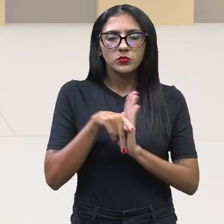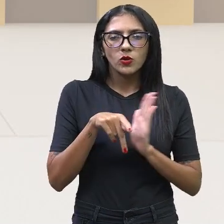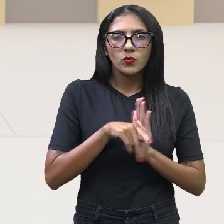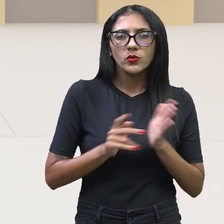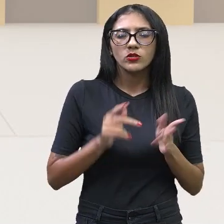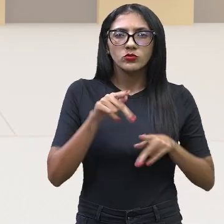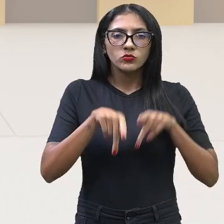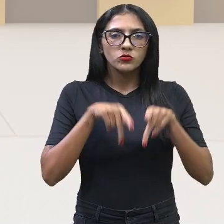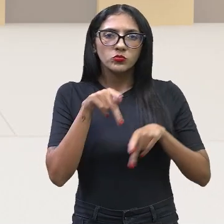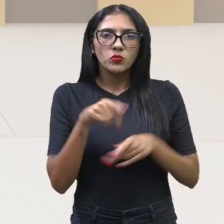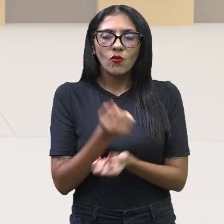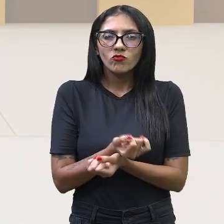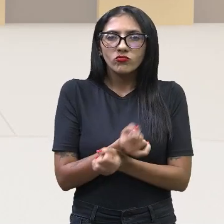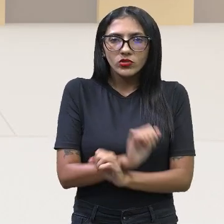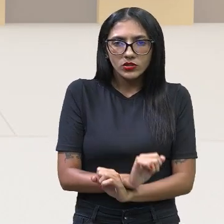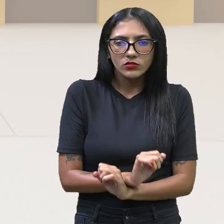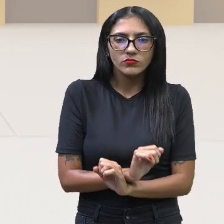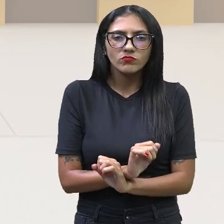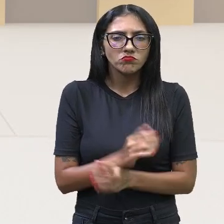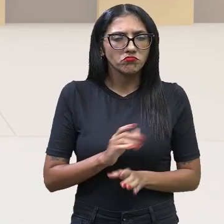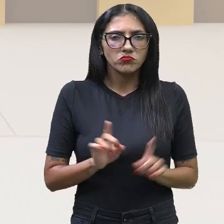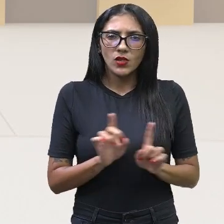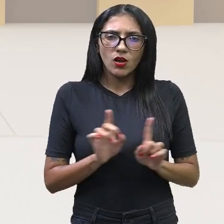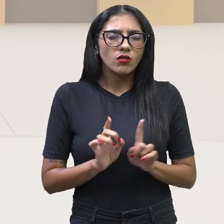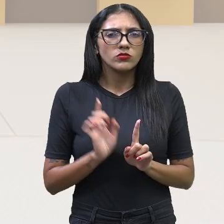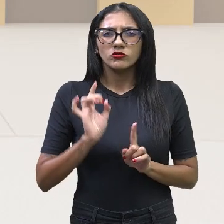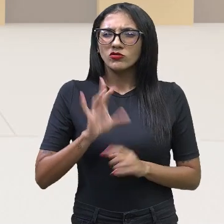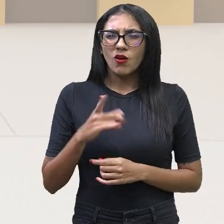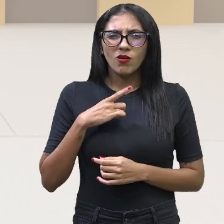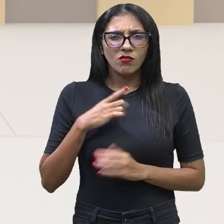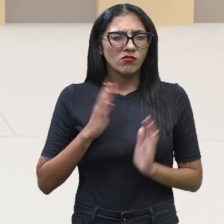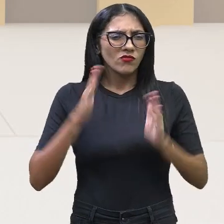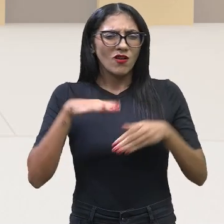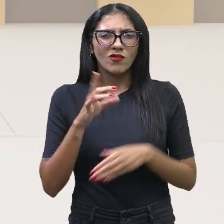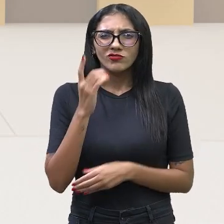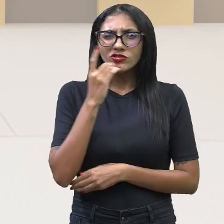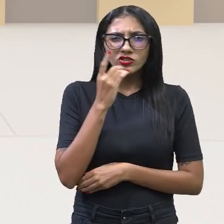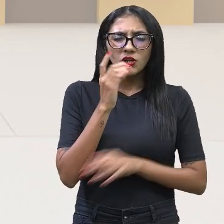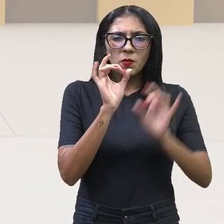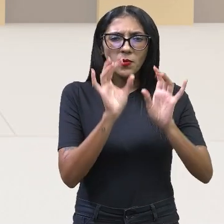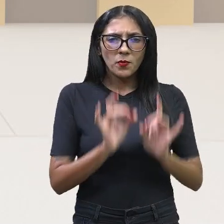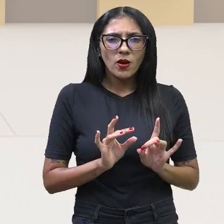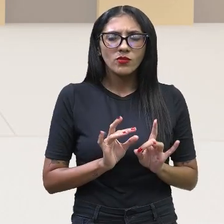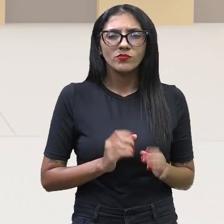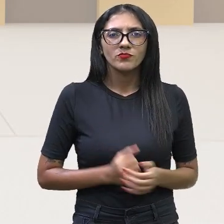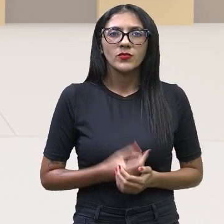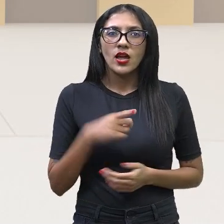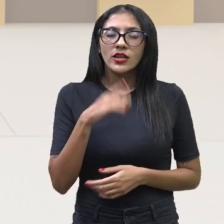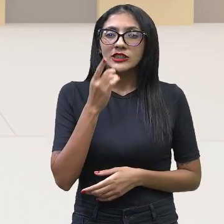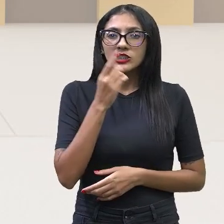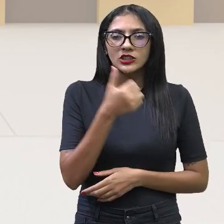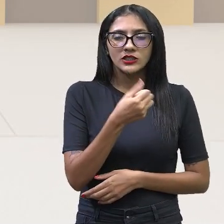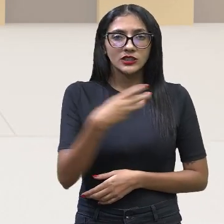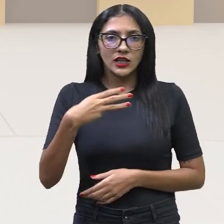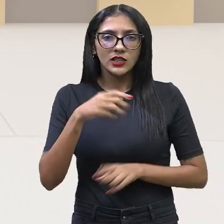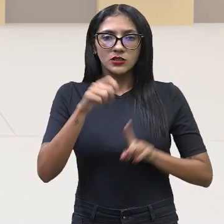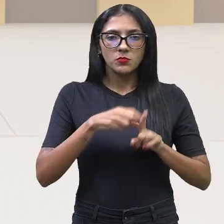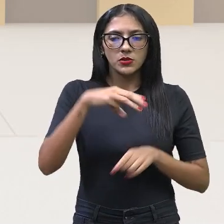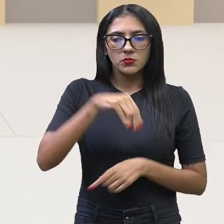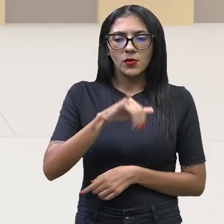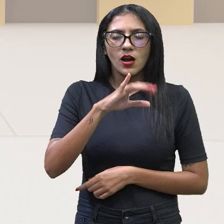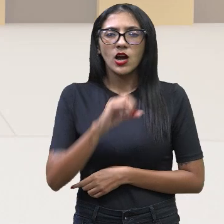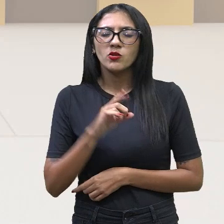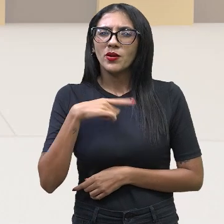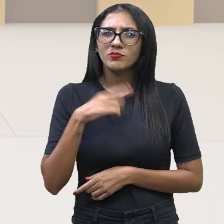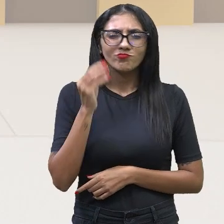das pessoas escravizadas. Não vamos nos limitar às datas, e até essa data, 13 de maio, ela é rejeitada pelas